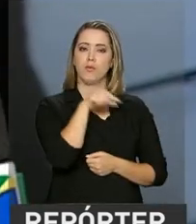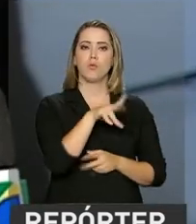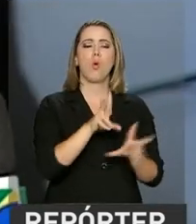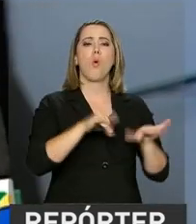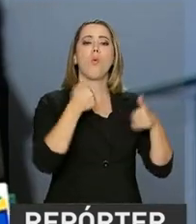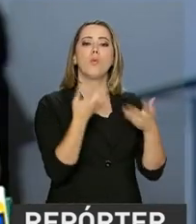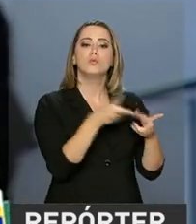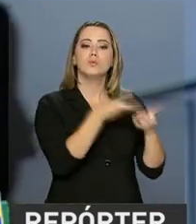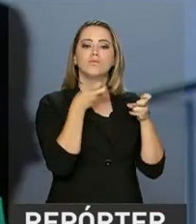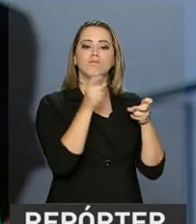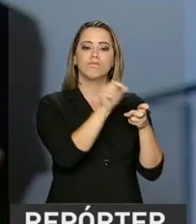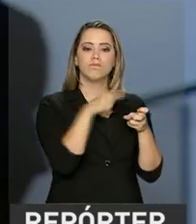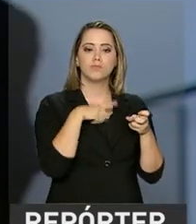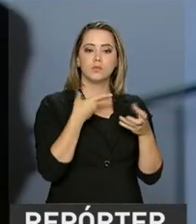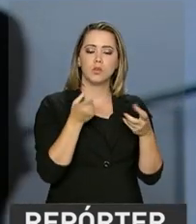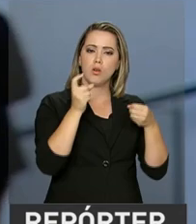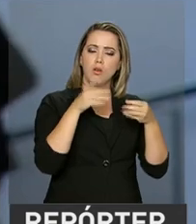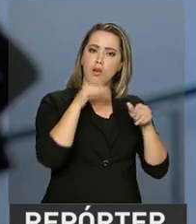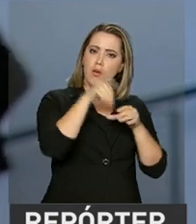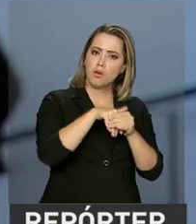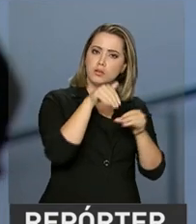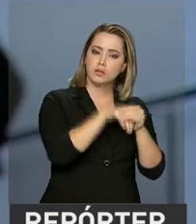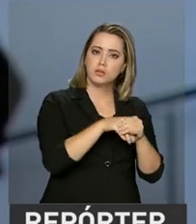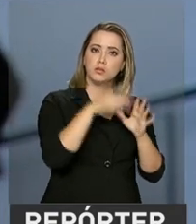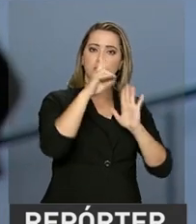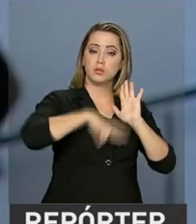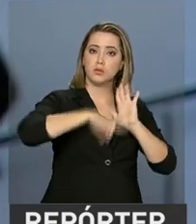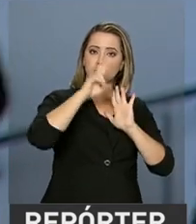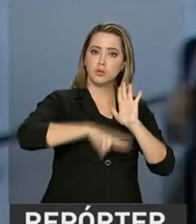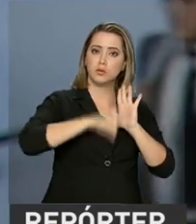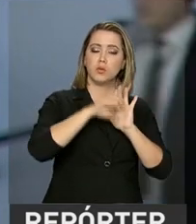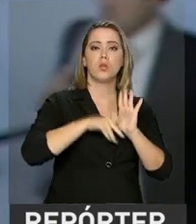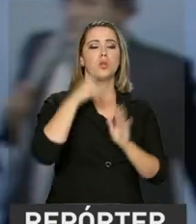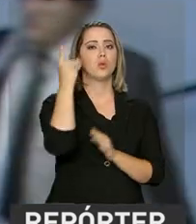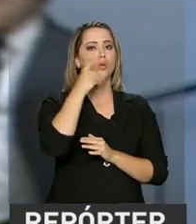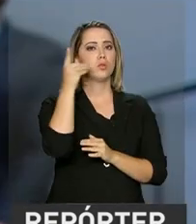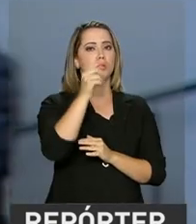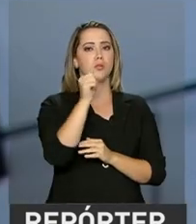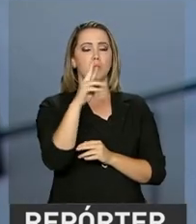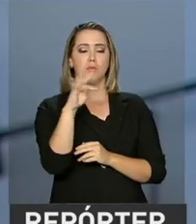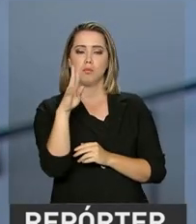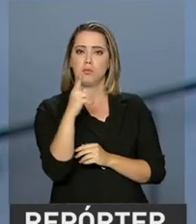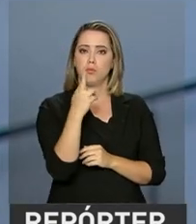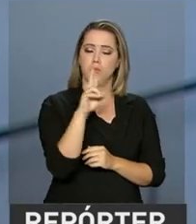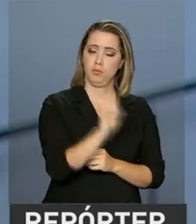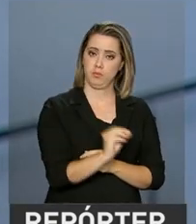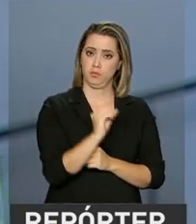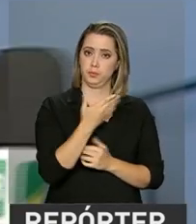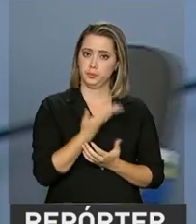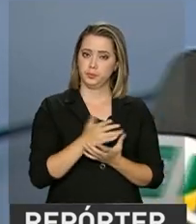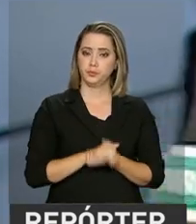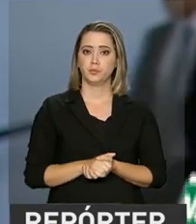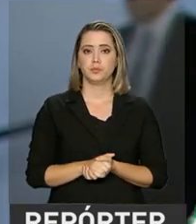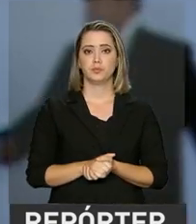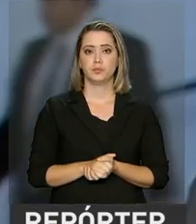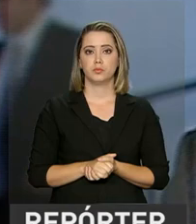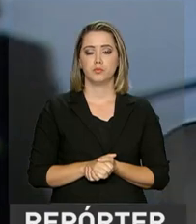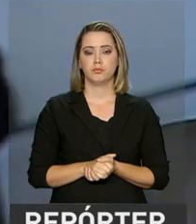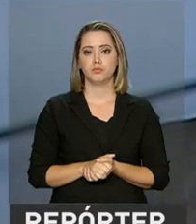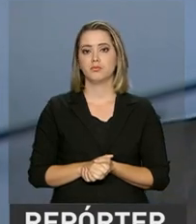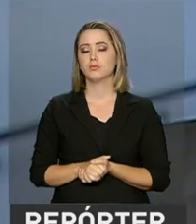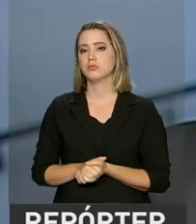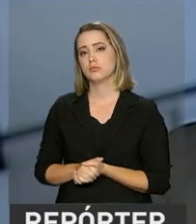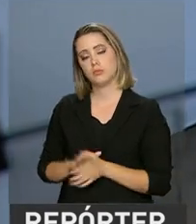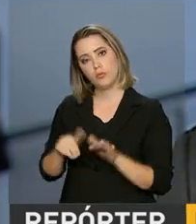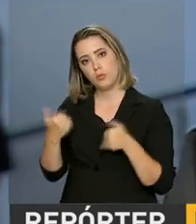expectativa do senhor em relação à votação do relatório do deputado Arthur Maia nesta quarta-feira aqui na Câmara? Olha,